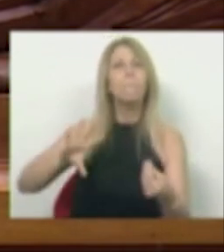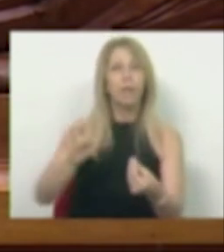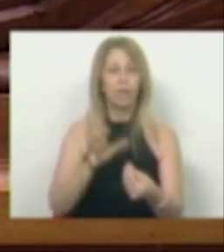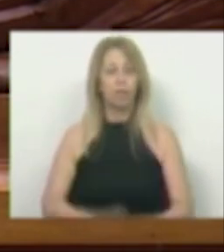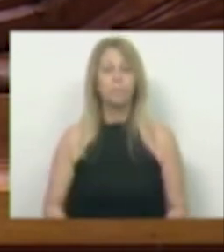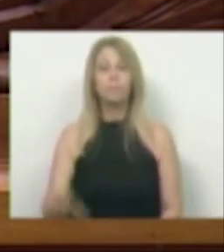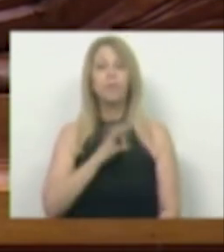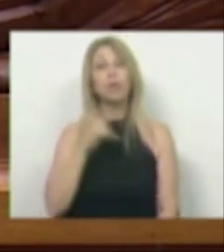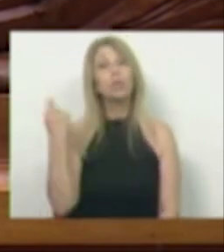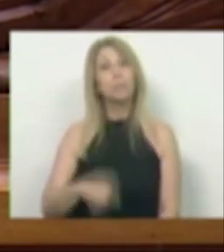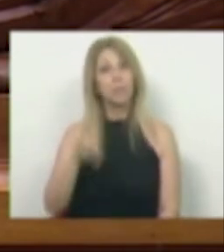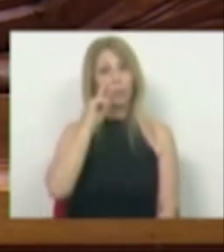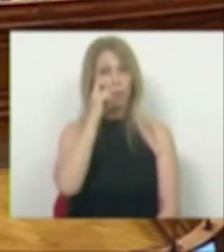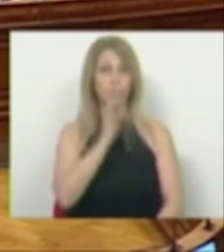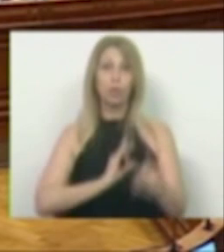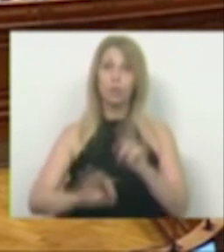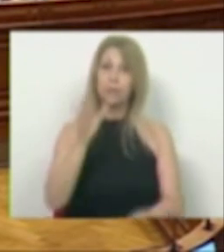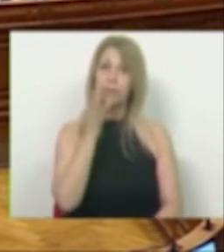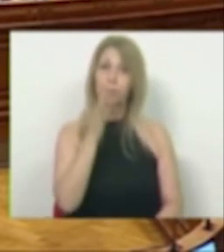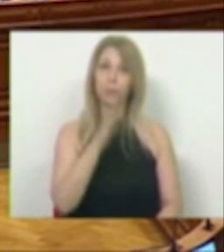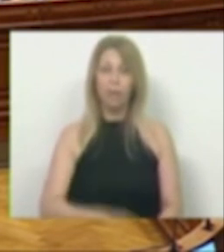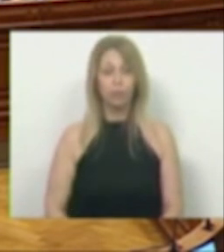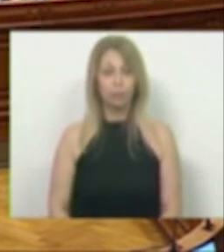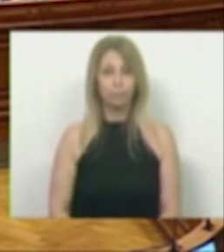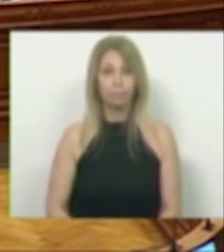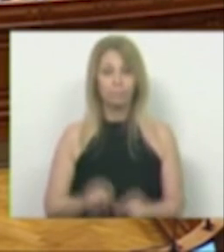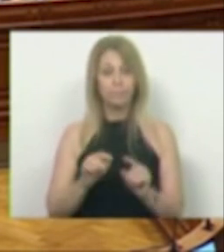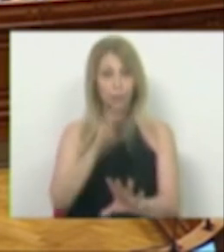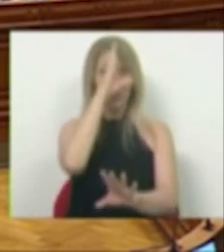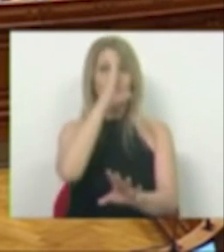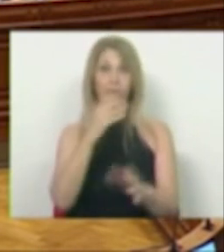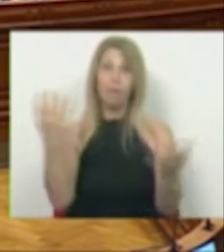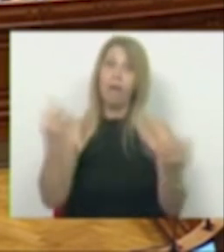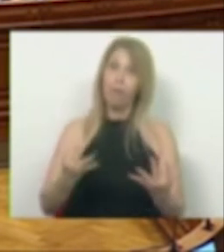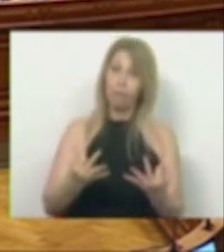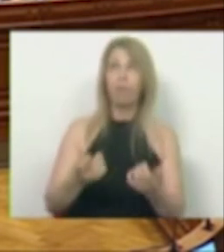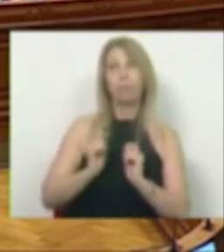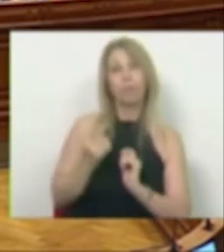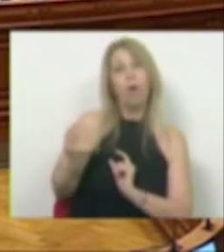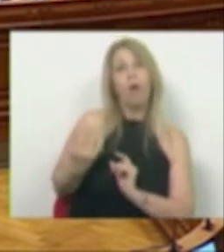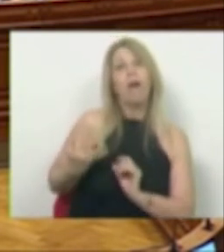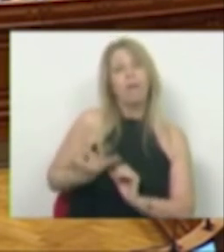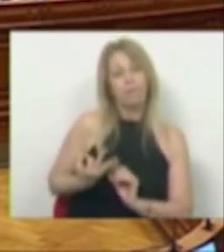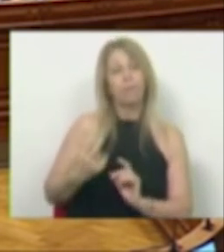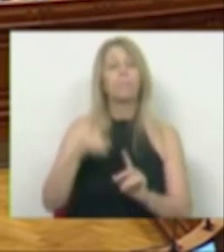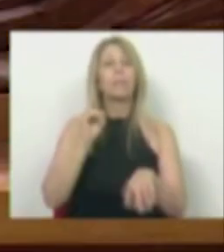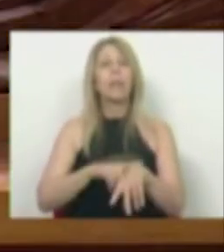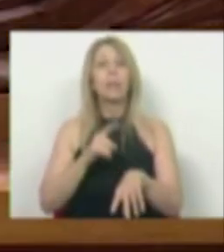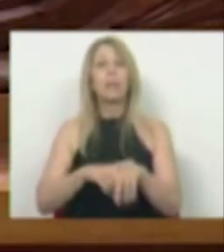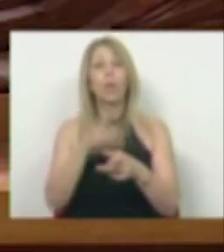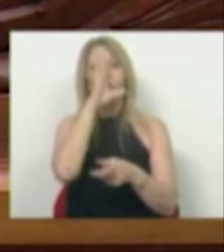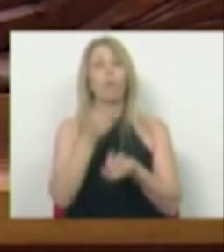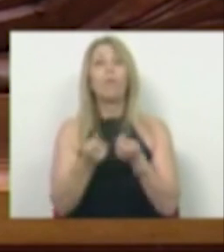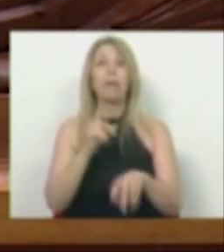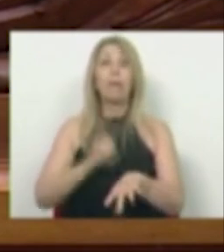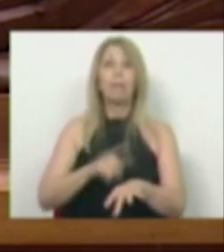Senhor Presidente, senhoras e senhores deputados, a este governo coube, de facto, estar em funções num período histórico cheio de adversidades,